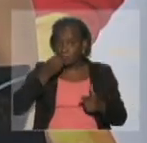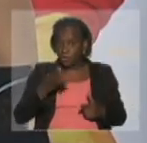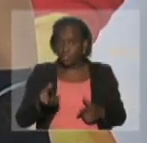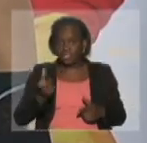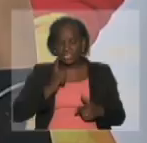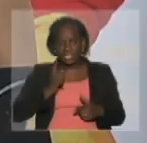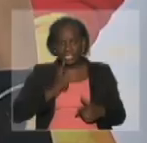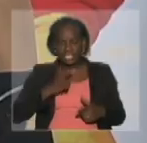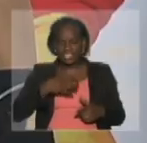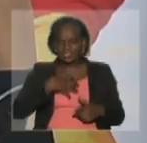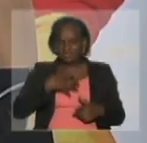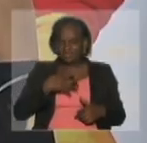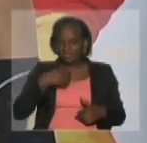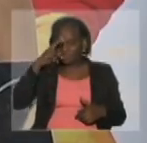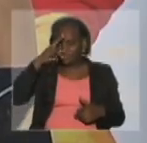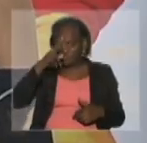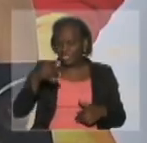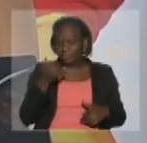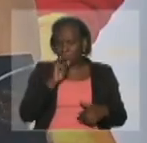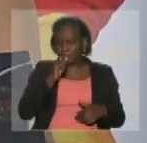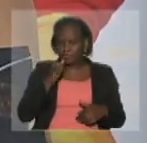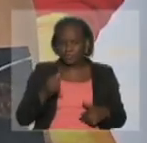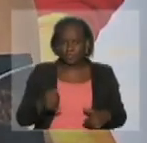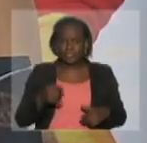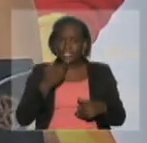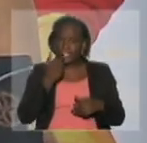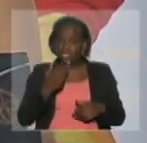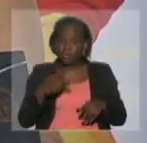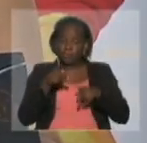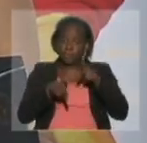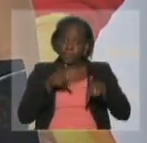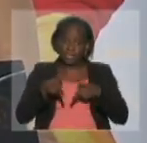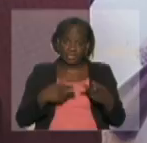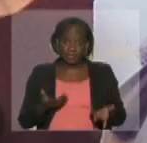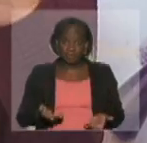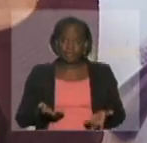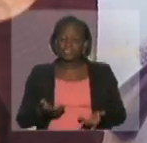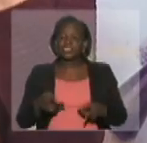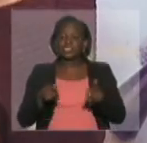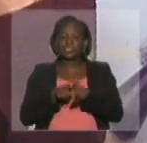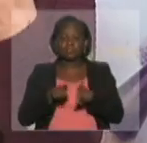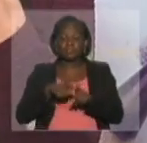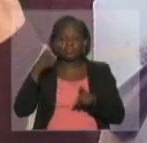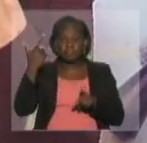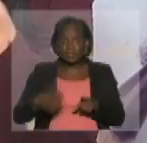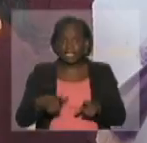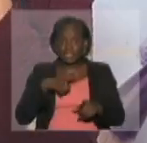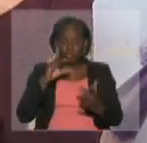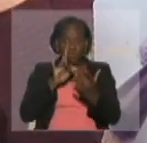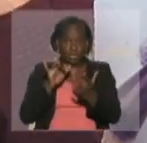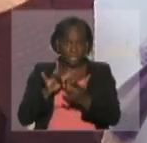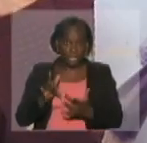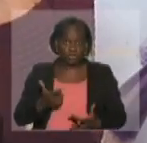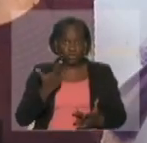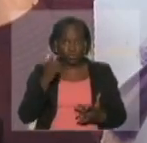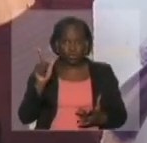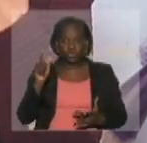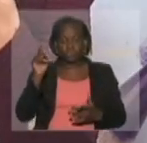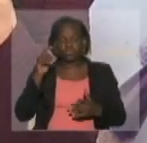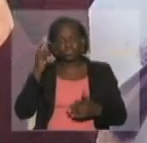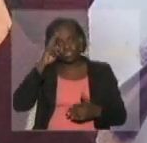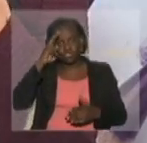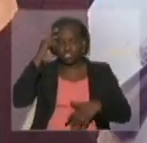traz aí essa visceralidade, essa energia e essa língua popular. Além desse contato com outro jeito de